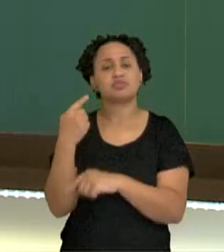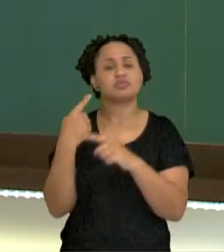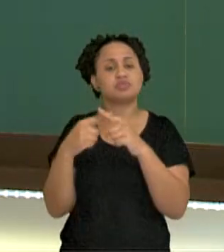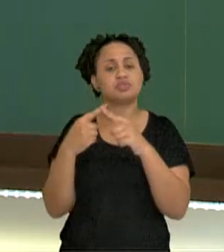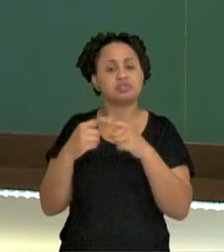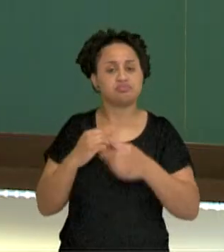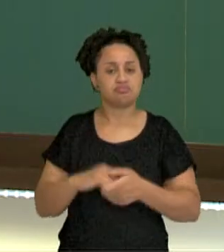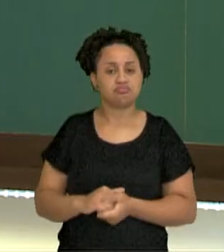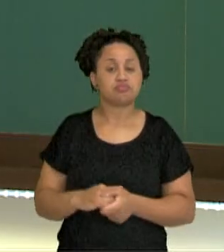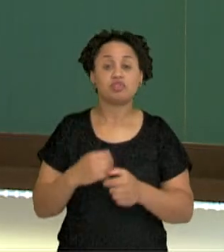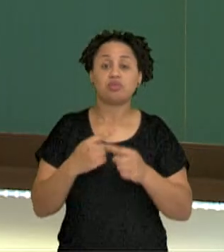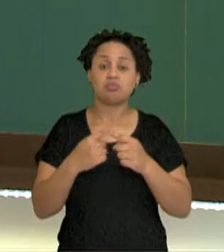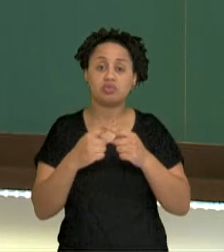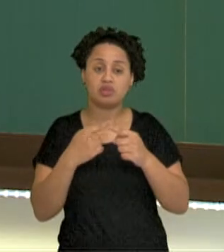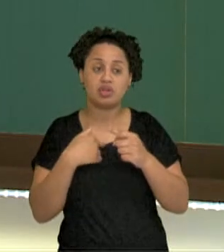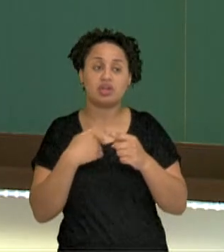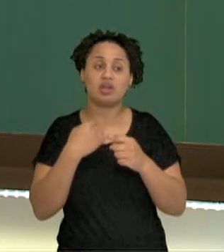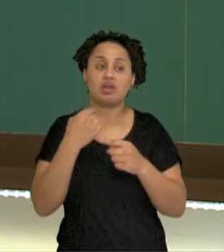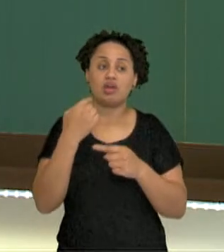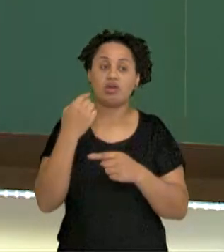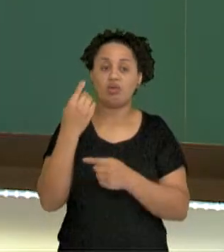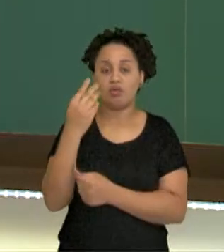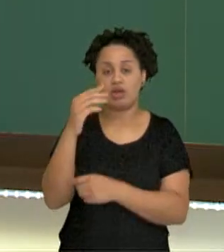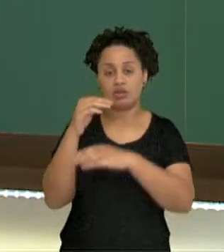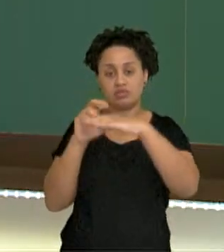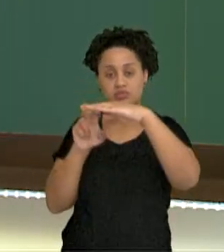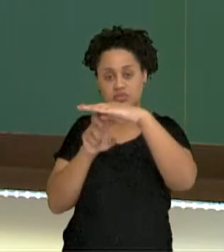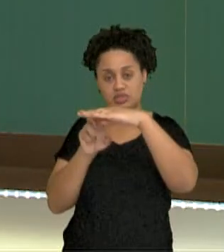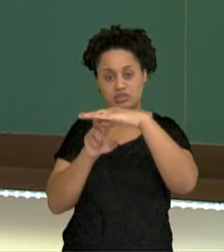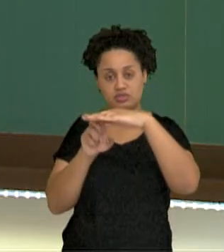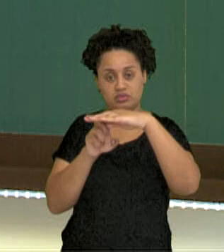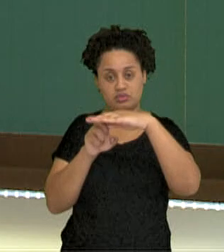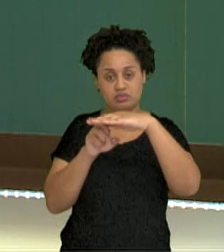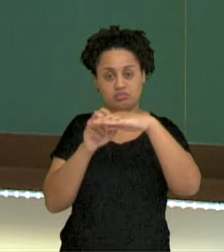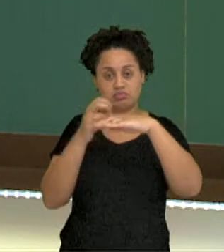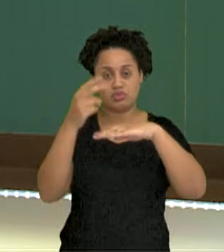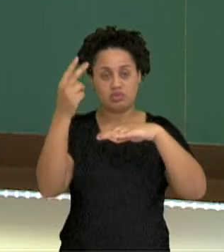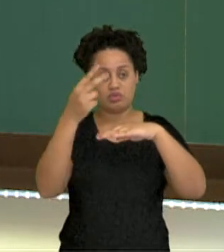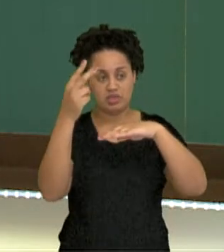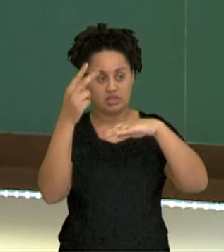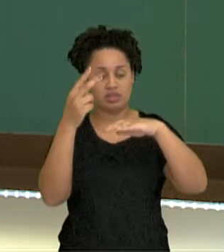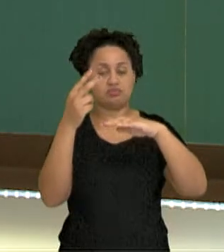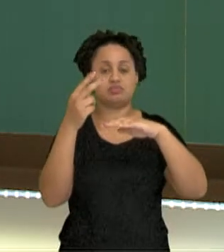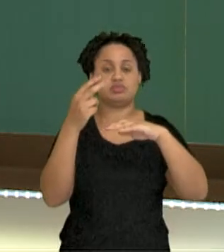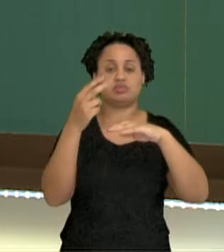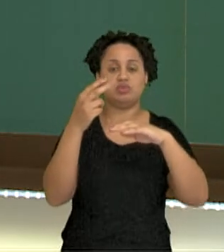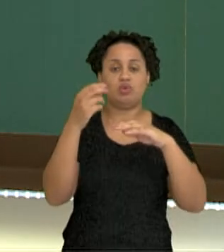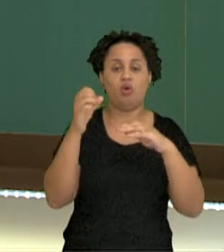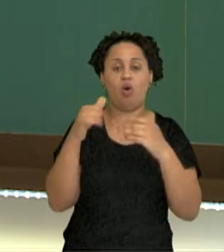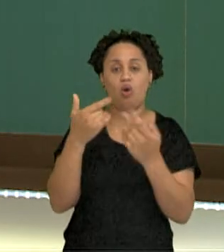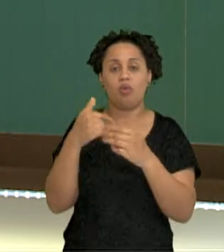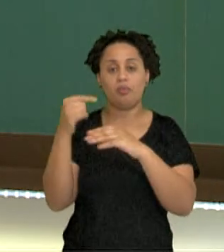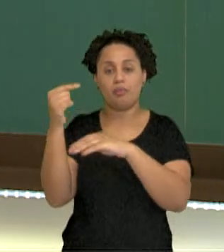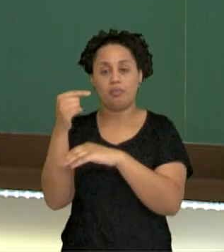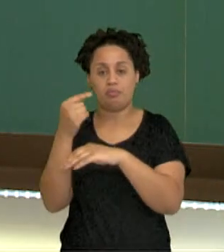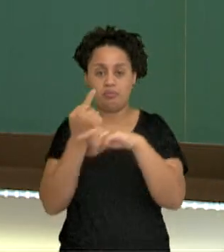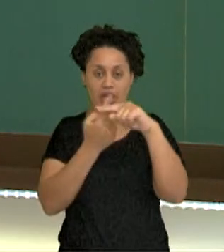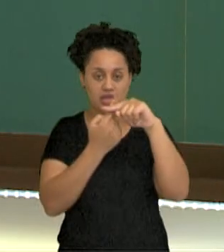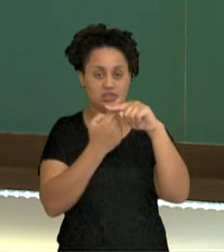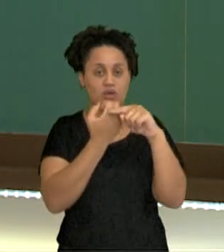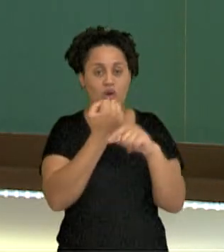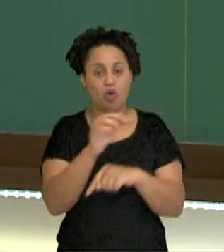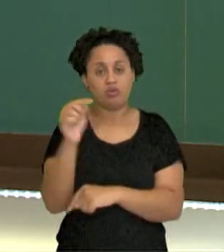Porque tanto 4/5 ao quadrado quanto menos 4/5 ao quadrado,